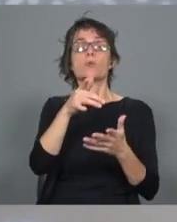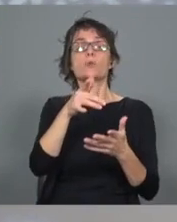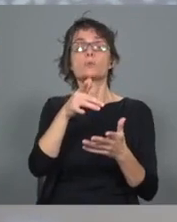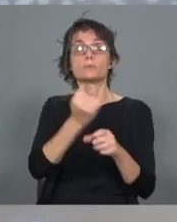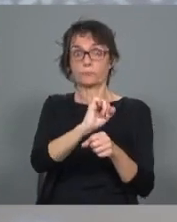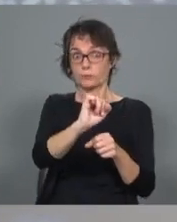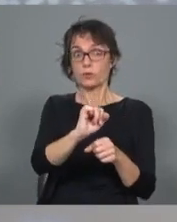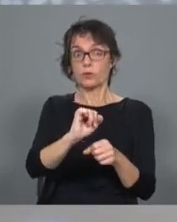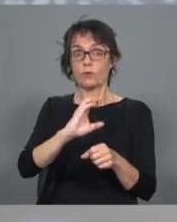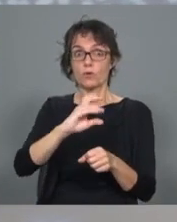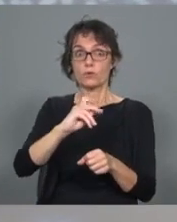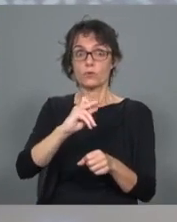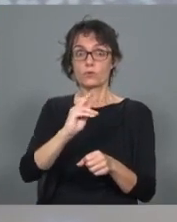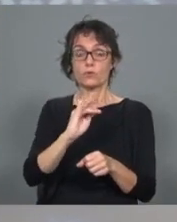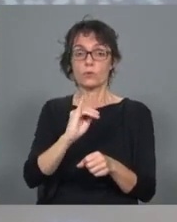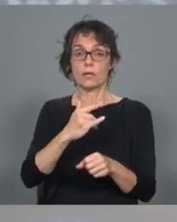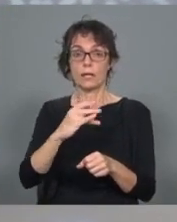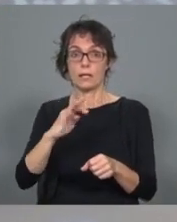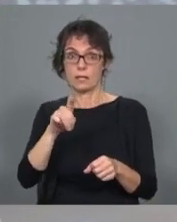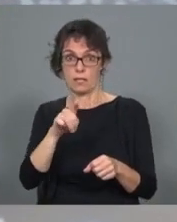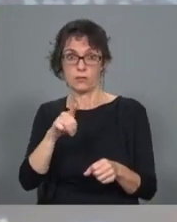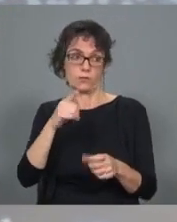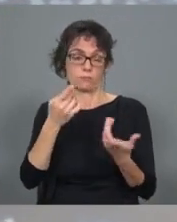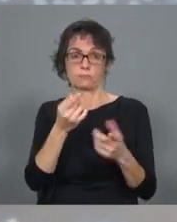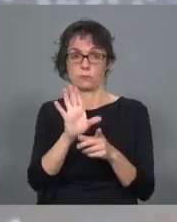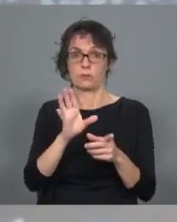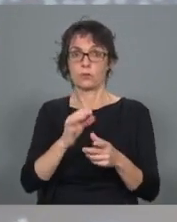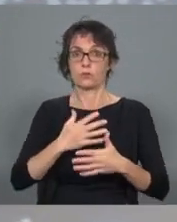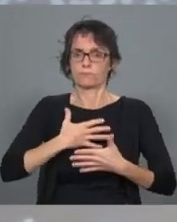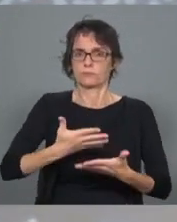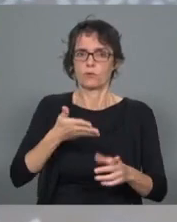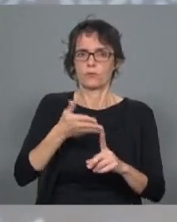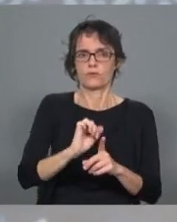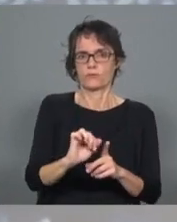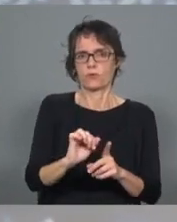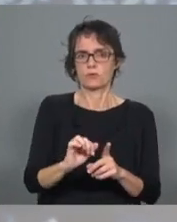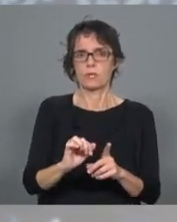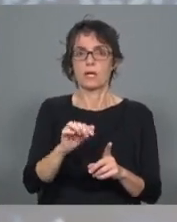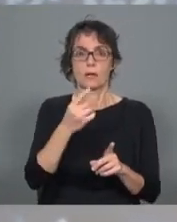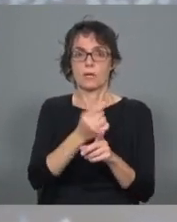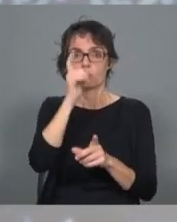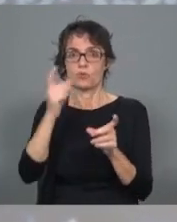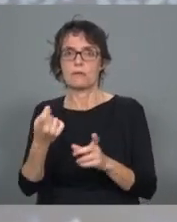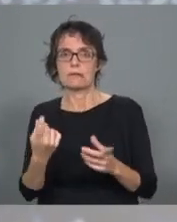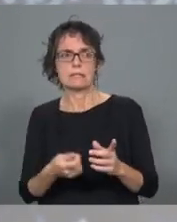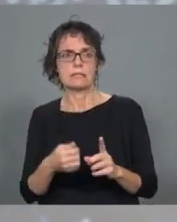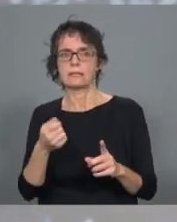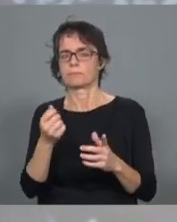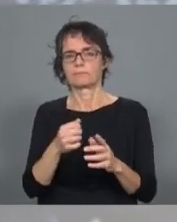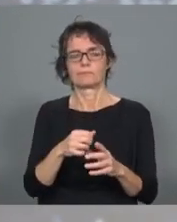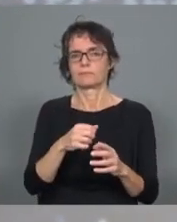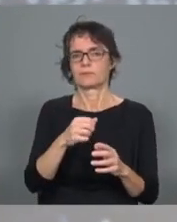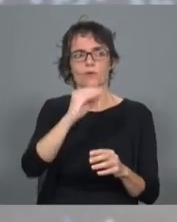um lado, é a porta onde se bate, no imediato, porque é aí que acontece a pobreza, a renda que não se consegue pagar